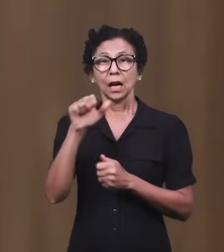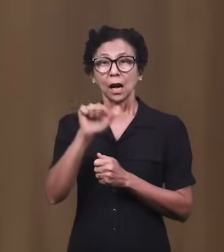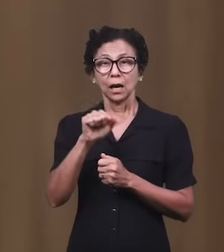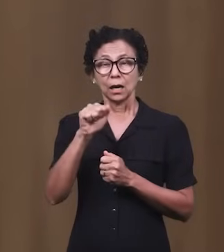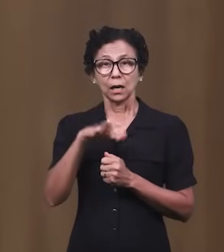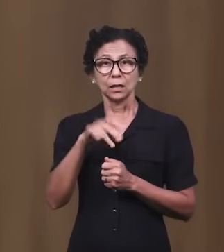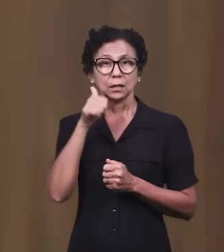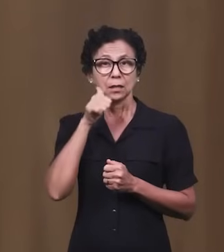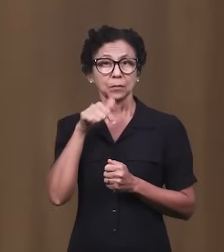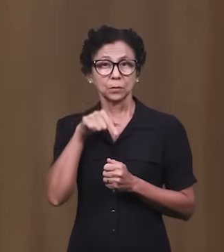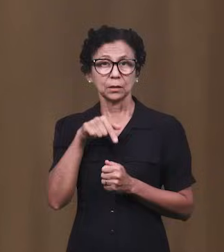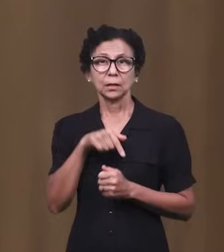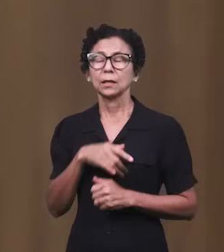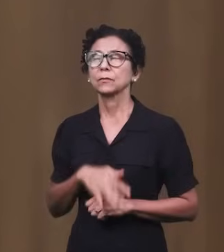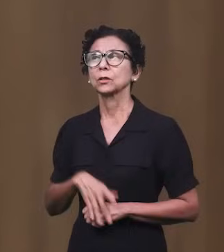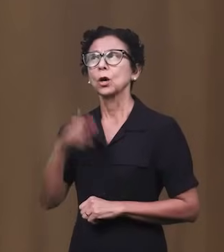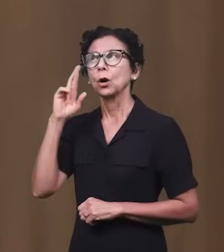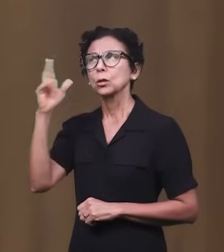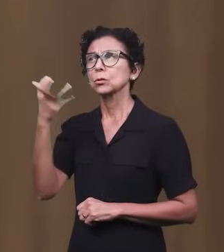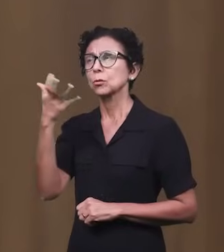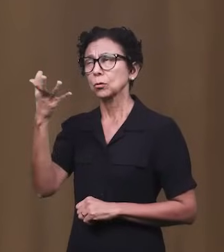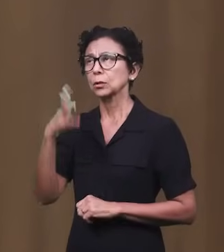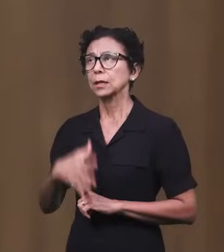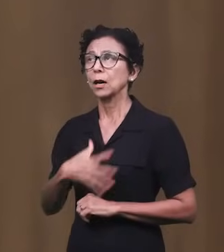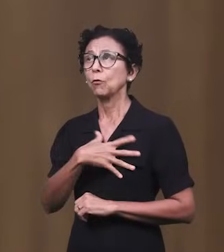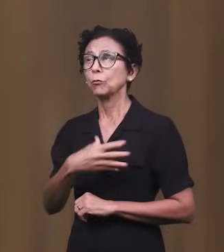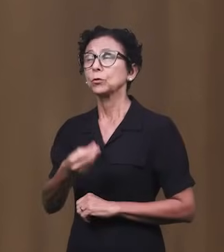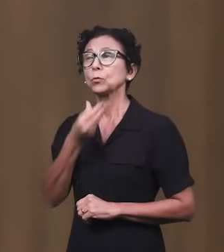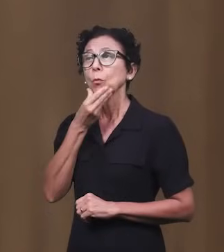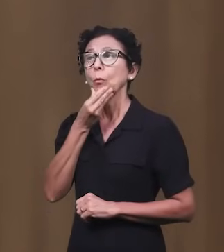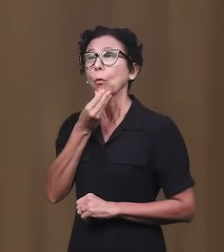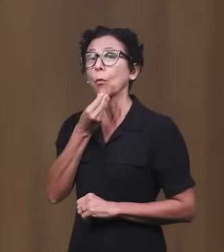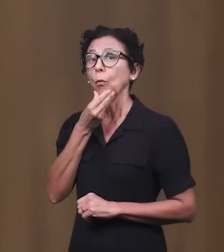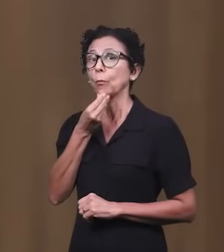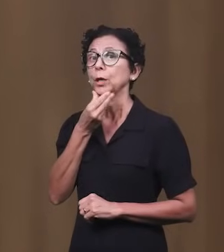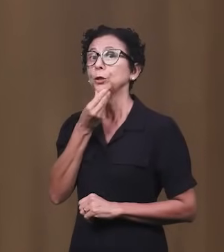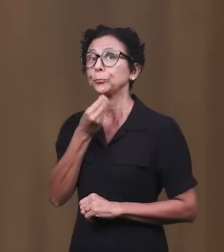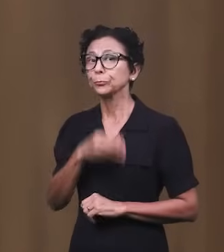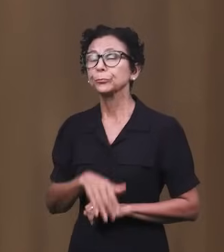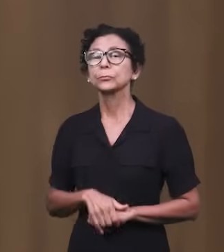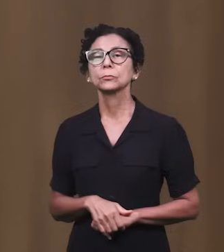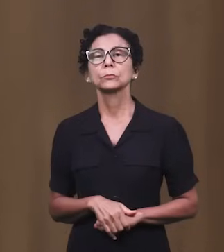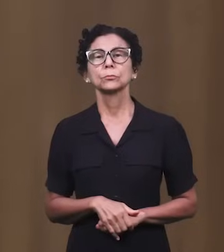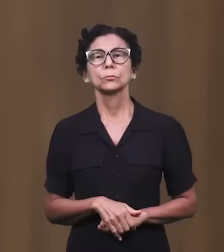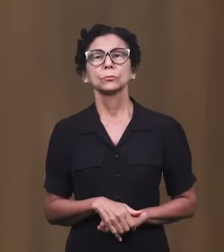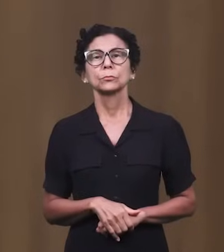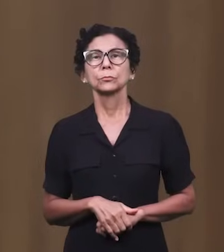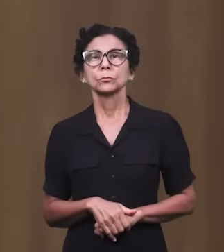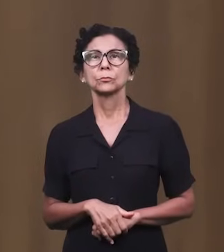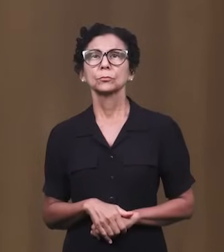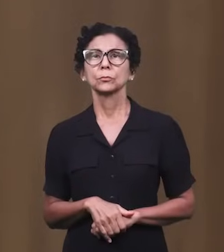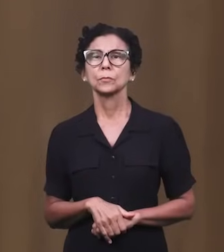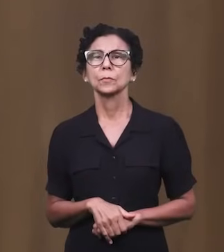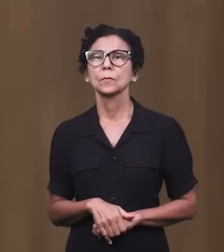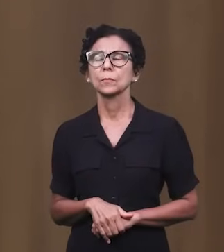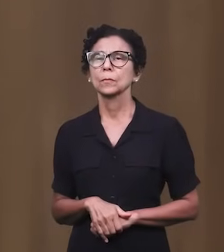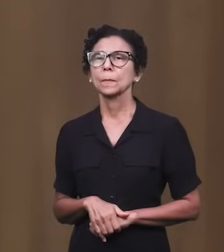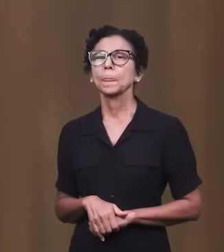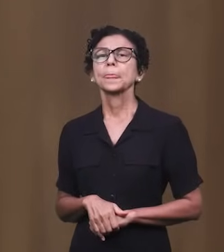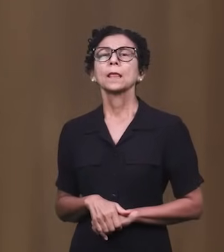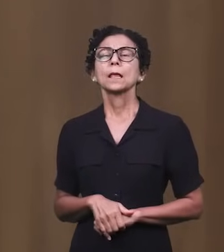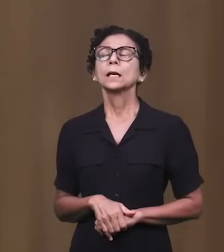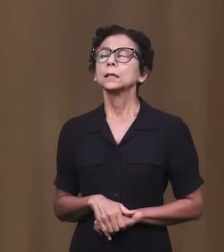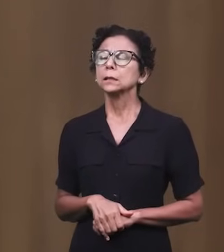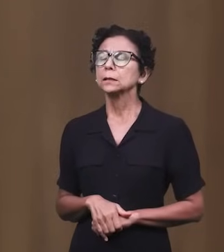pretendia, e disse: eu quero um filho que seja um varão, né? Que seja um homem, e o que eu vou fazer? Ele